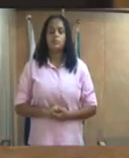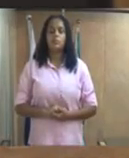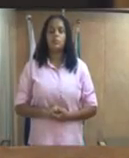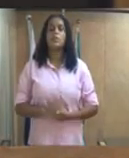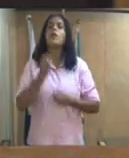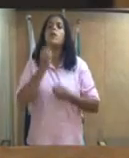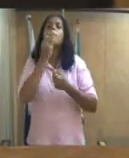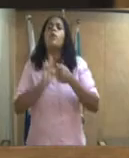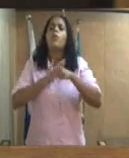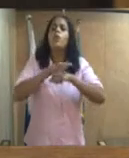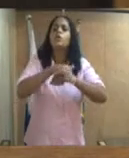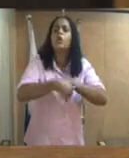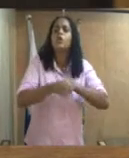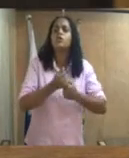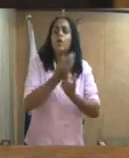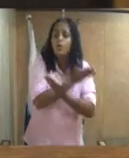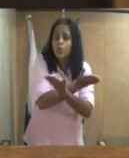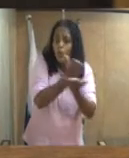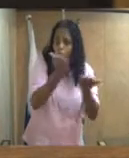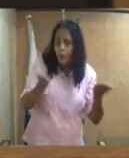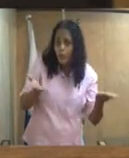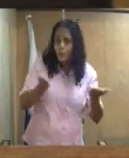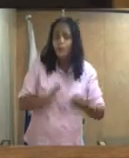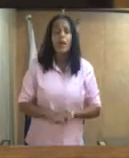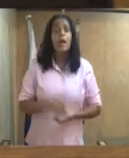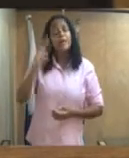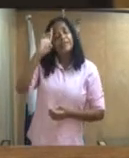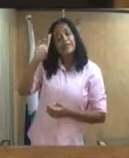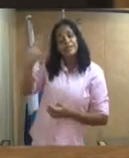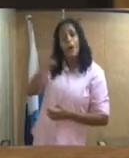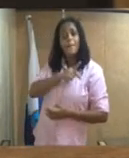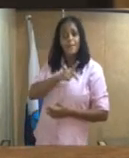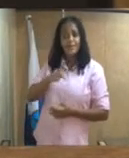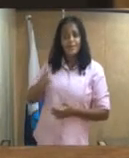Boa noite a todos, senhor presidente.